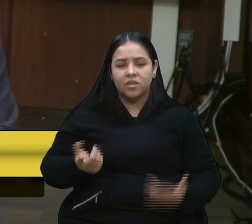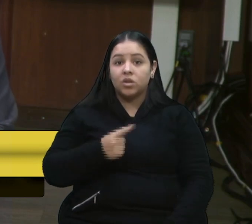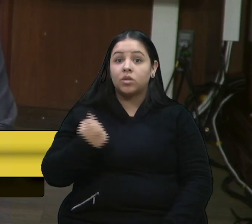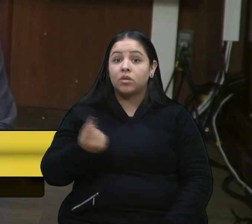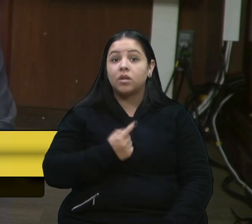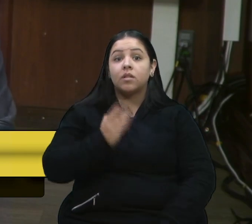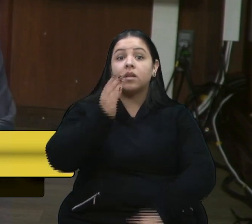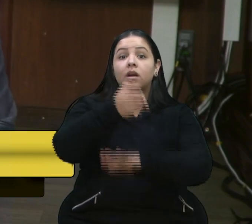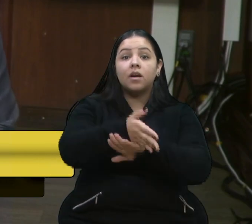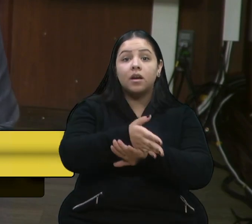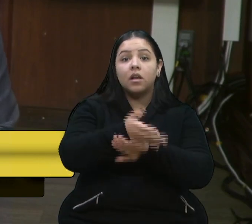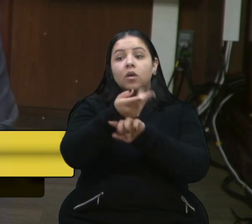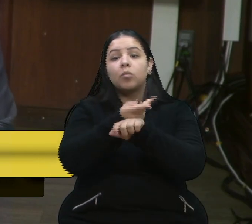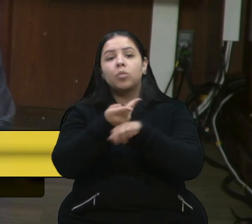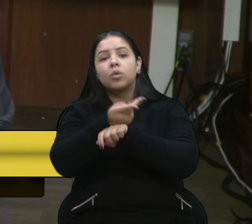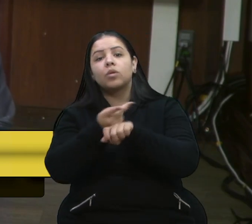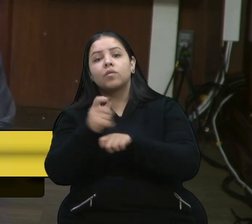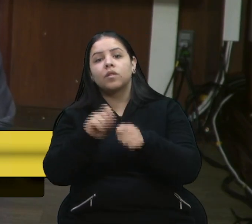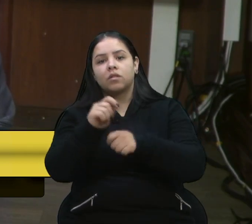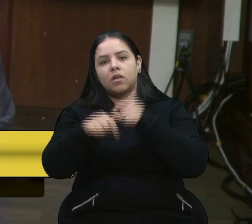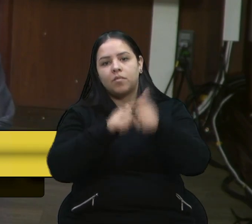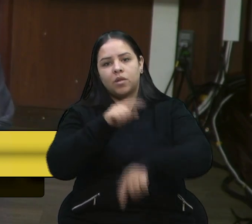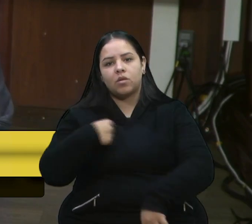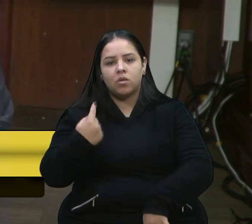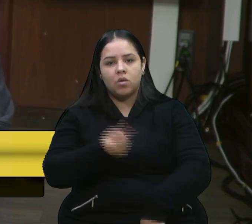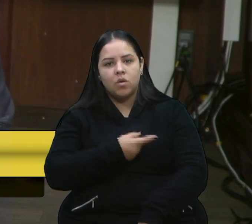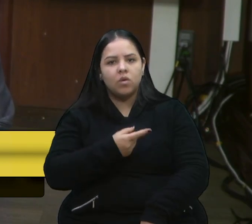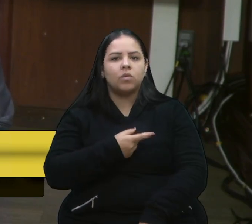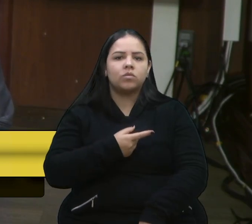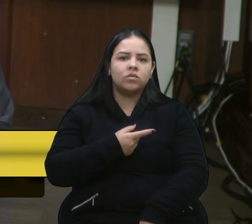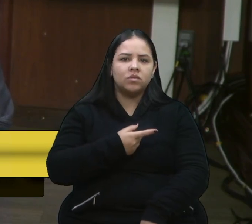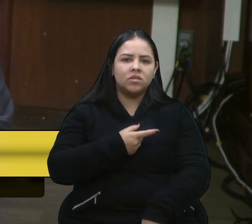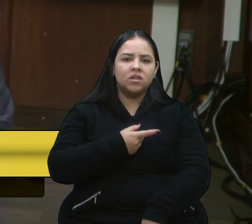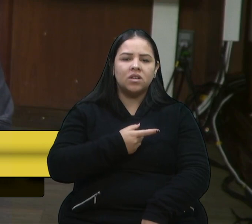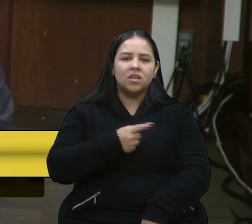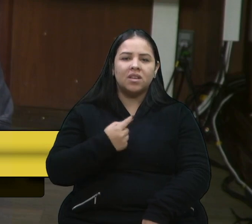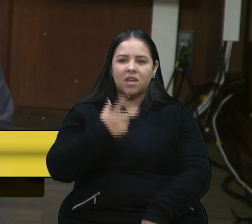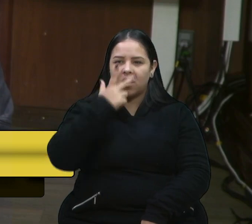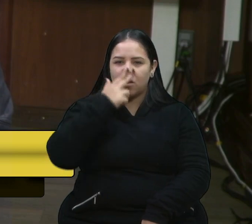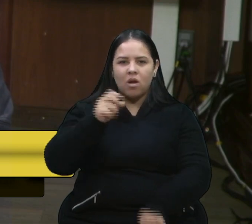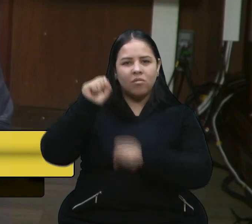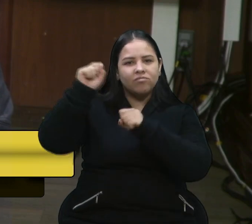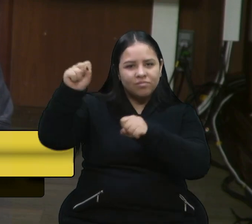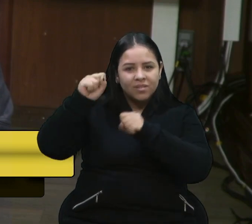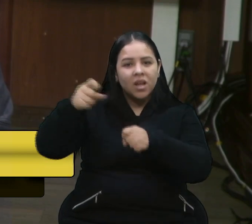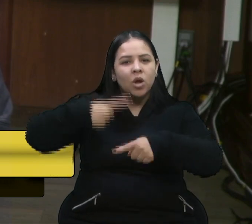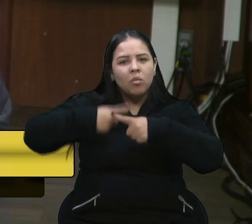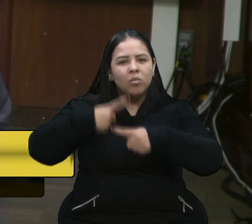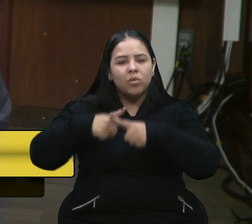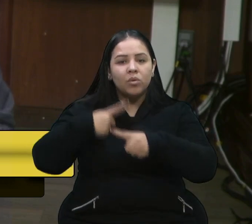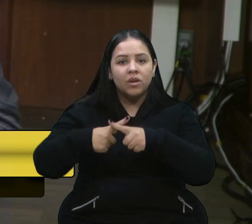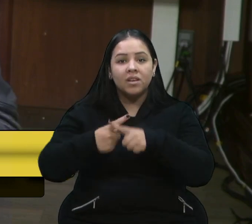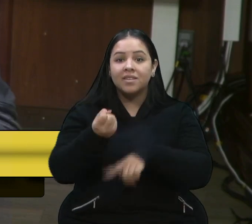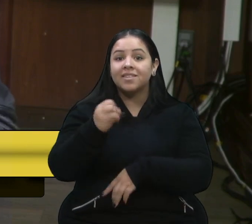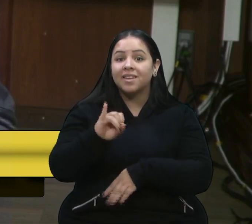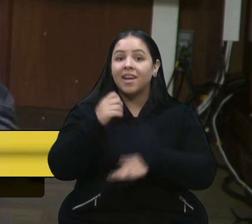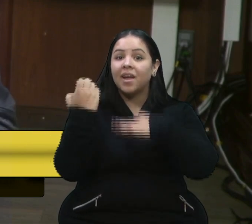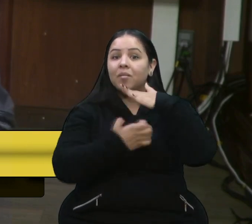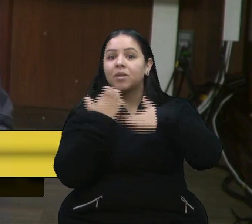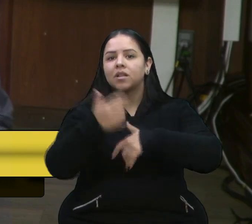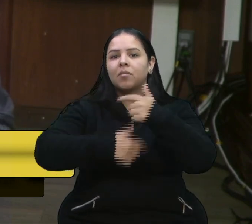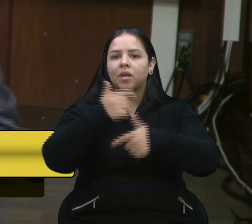buscando fazer a nossa parte ali, buscando como um ato de protesto, e dizer que se as empresas trabalhassem